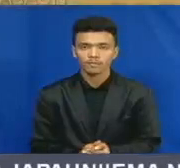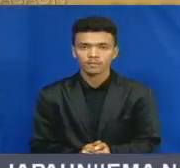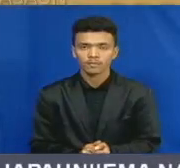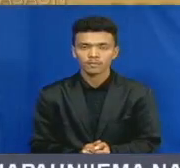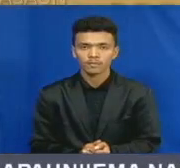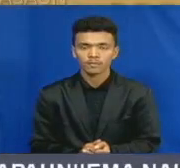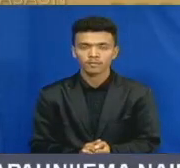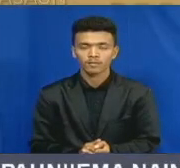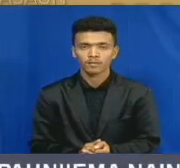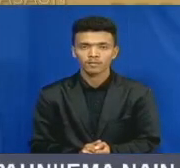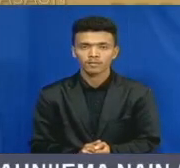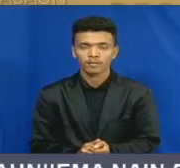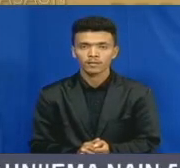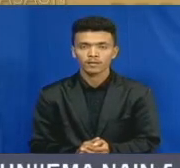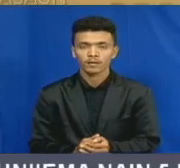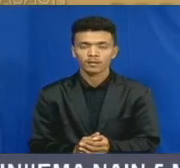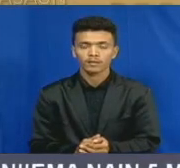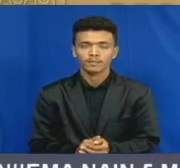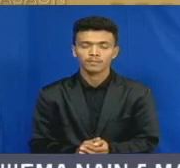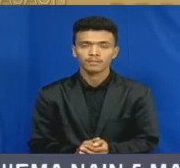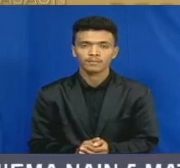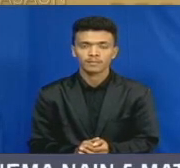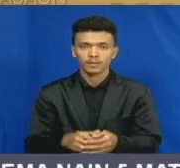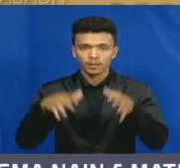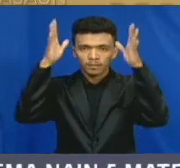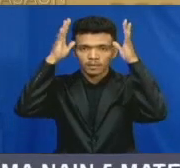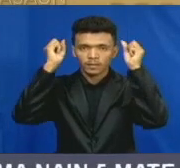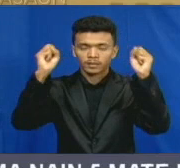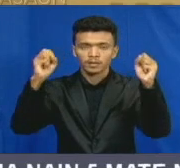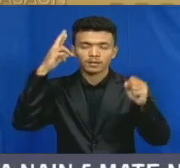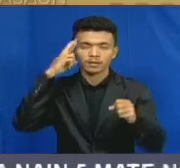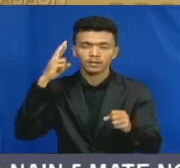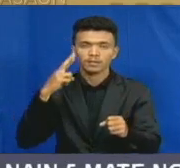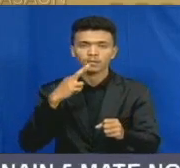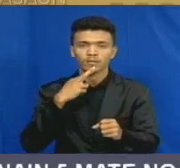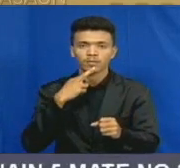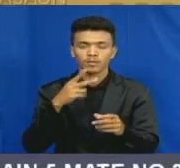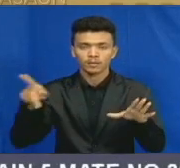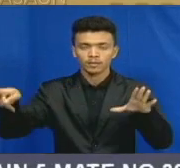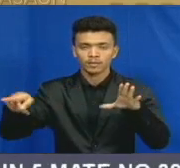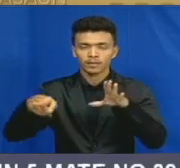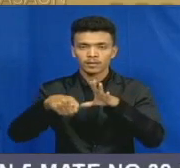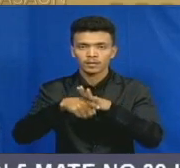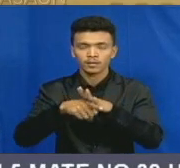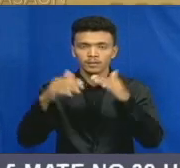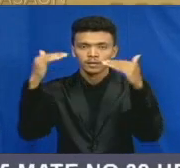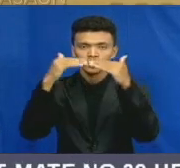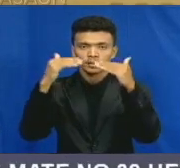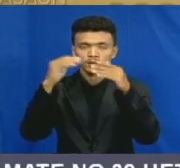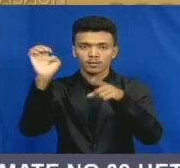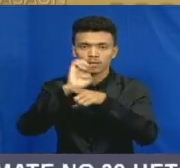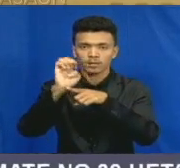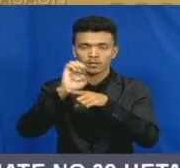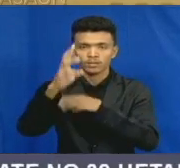I dagat me informação se recebe na Fatenia Gazeta 24, o Presidente da República José Ramos Horta se participa em reunião Fórum